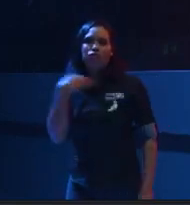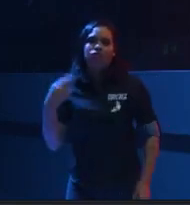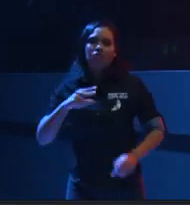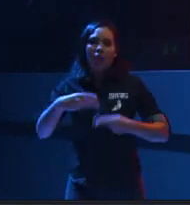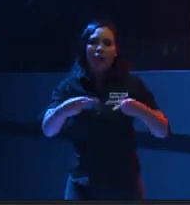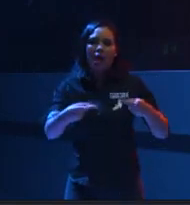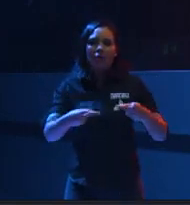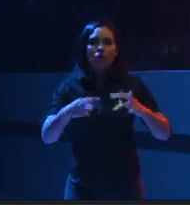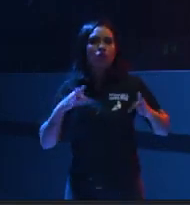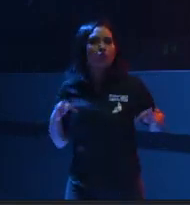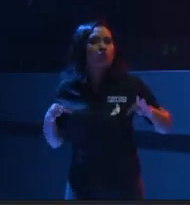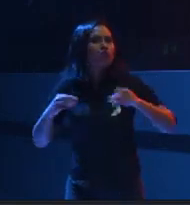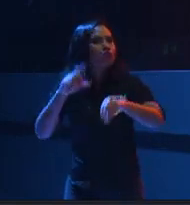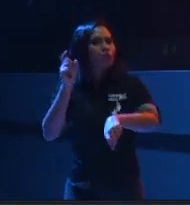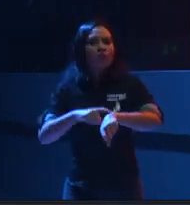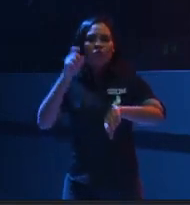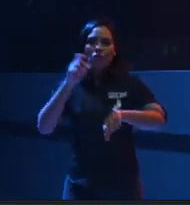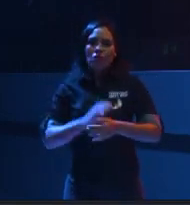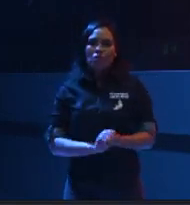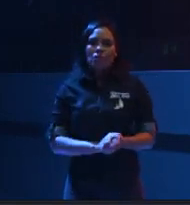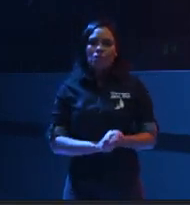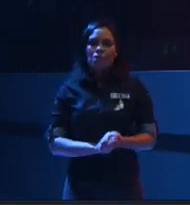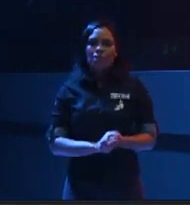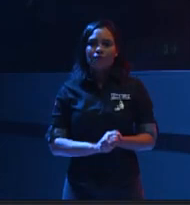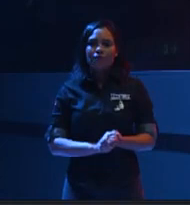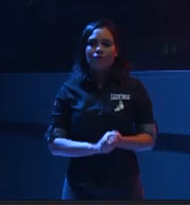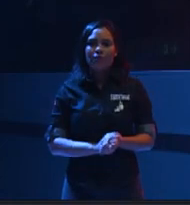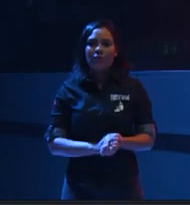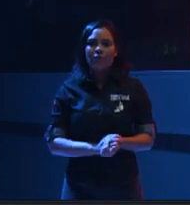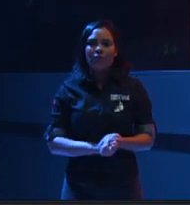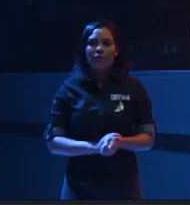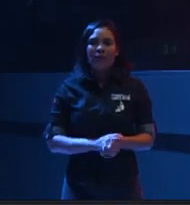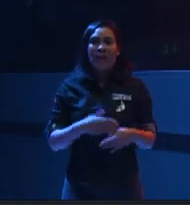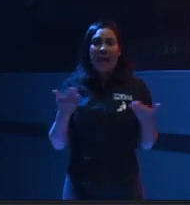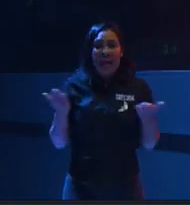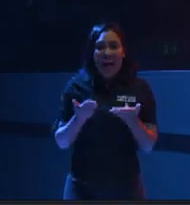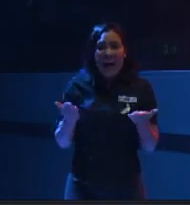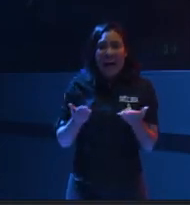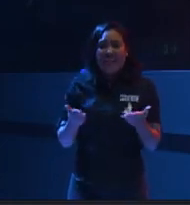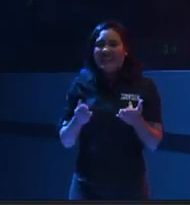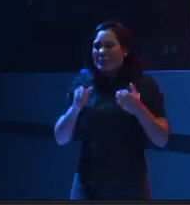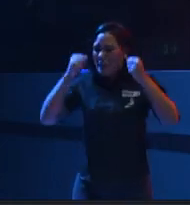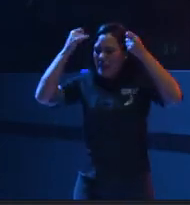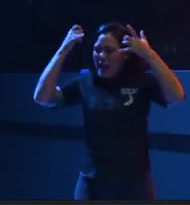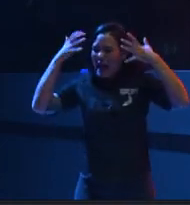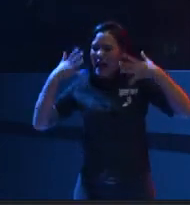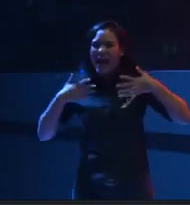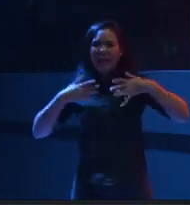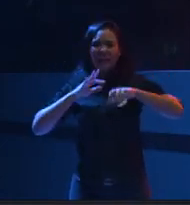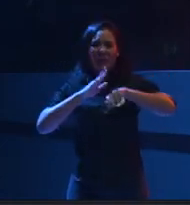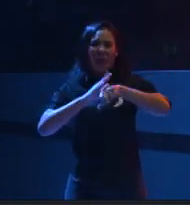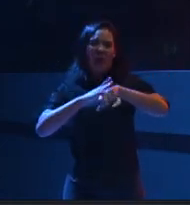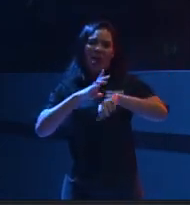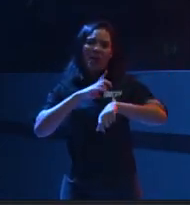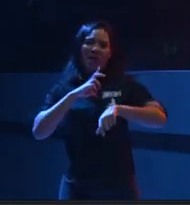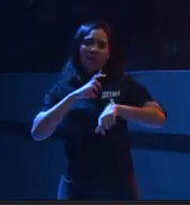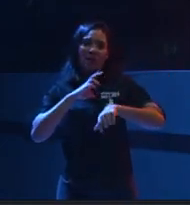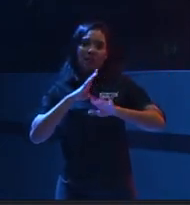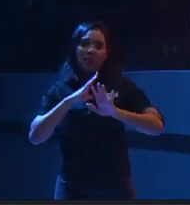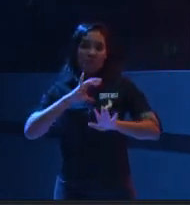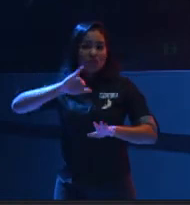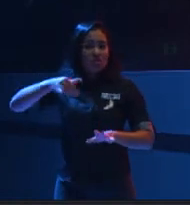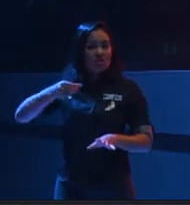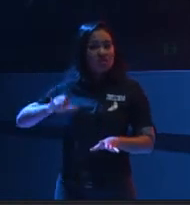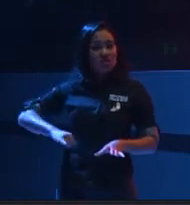cabeça aos pés ele está agora completamente cheio de Chagas É mas ele ainda tem